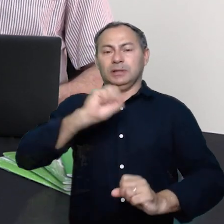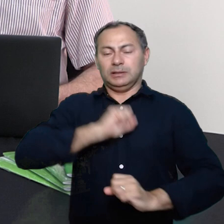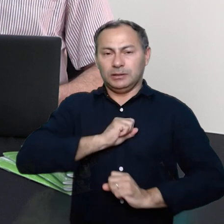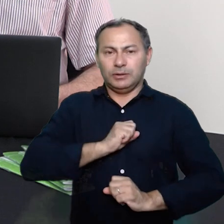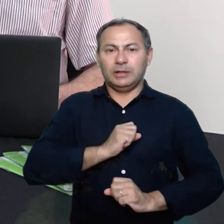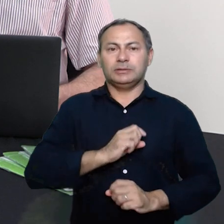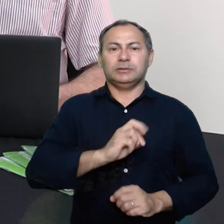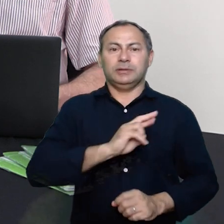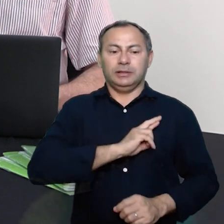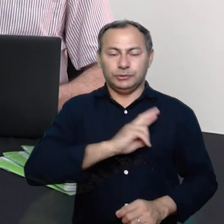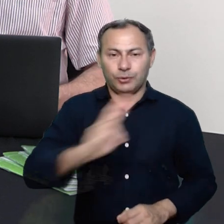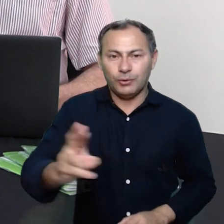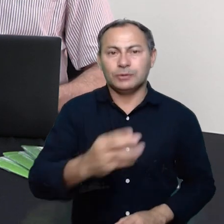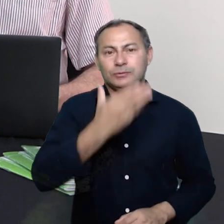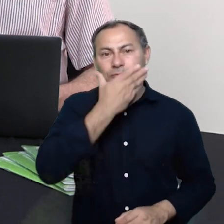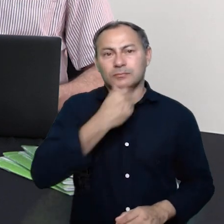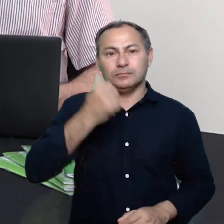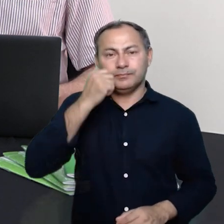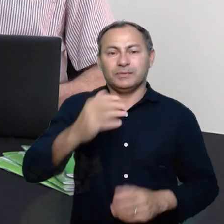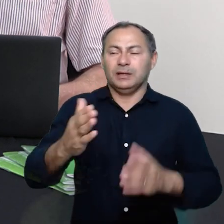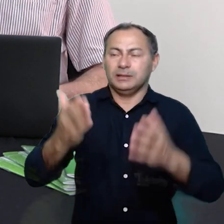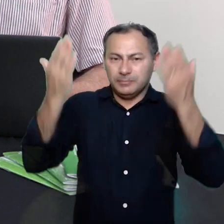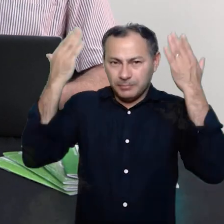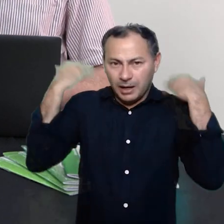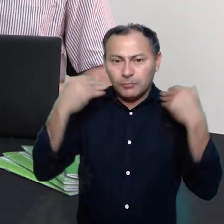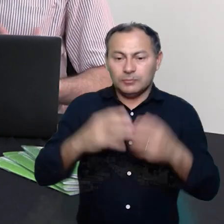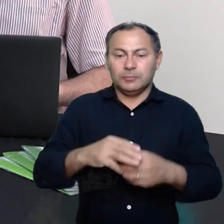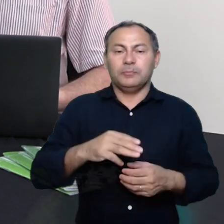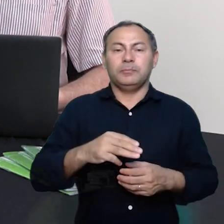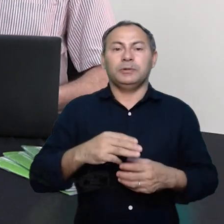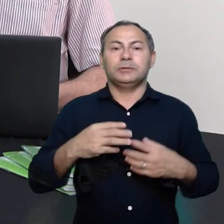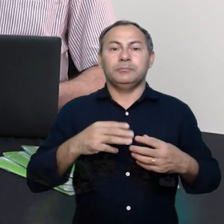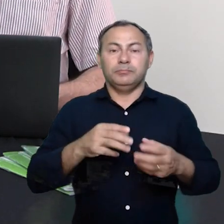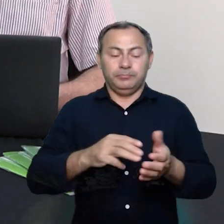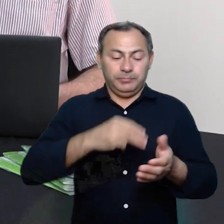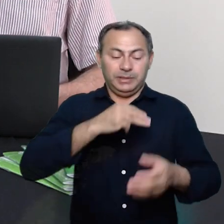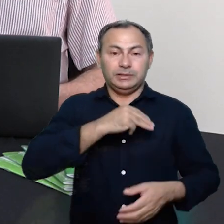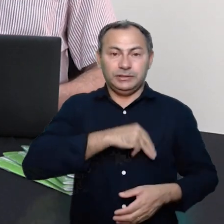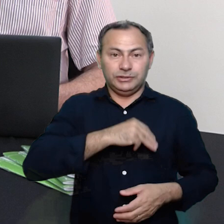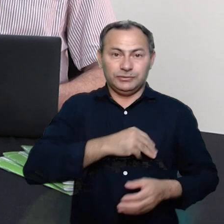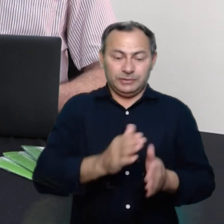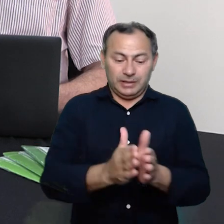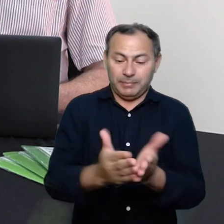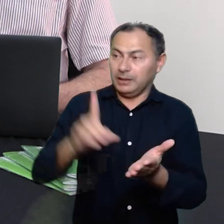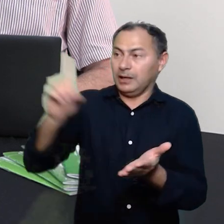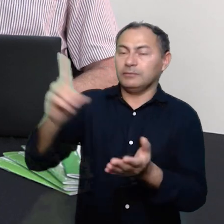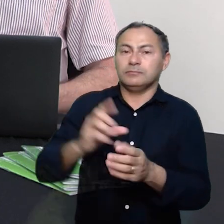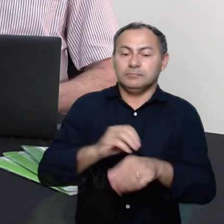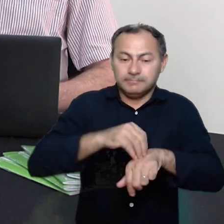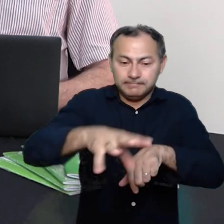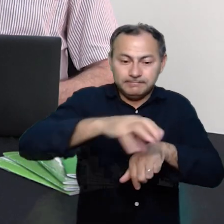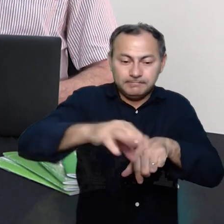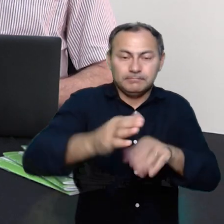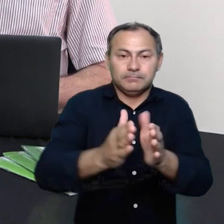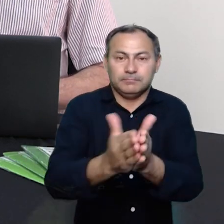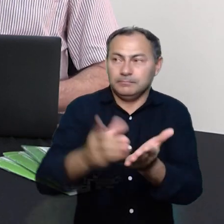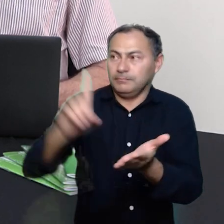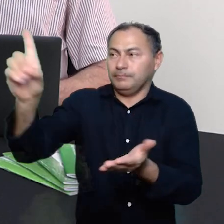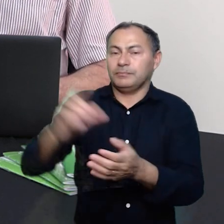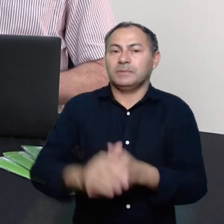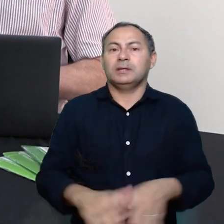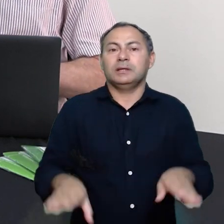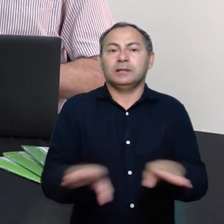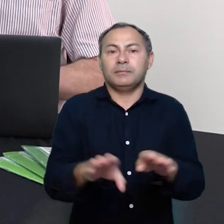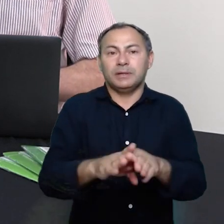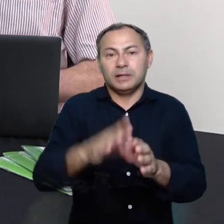religiosas, ministros da palavra, aqueles que se dedicam em transmitir a palavra de Deus. E os